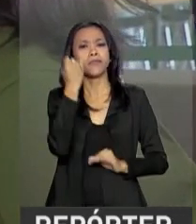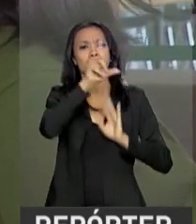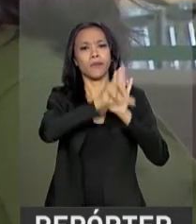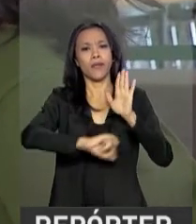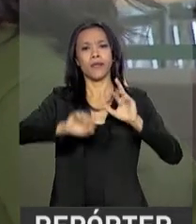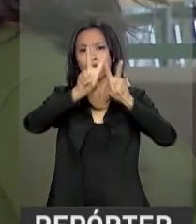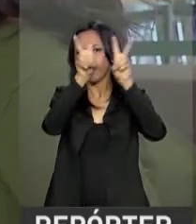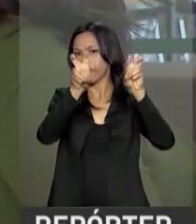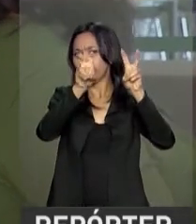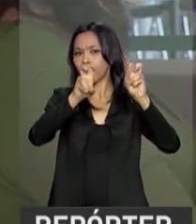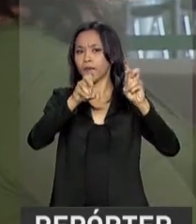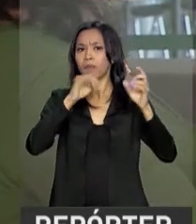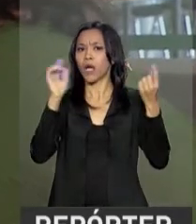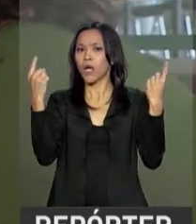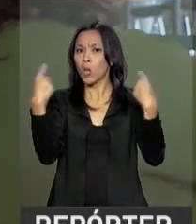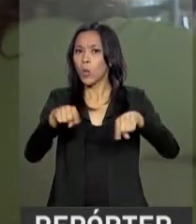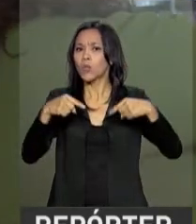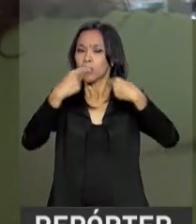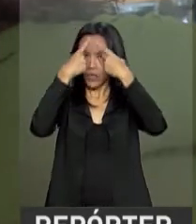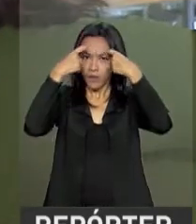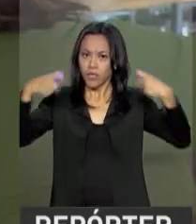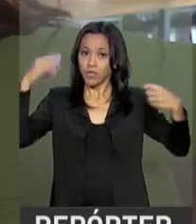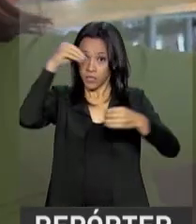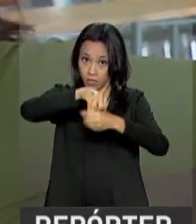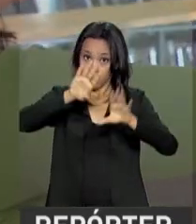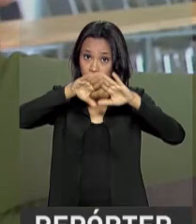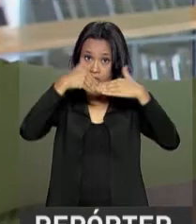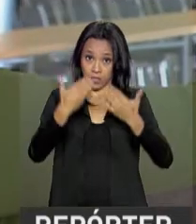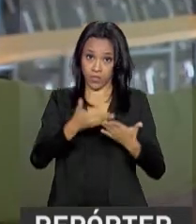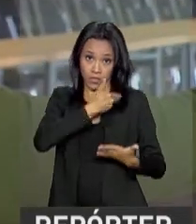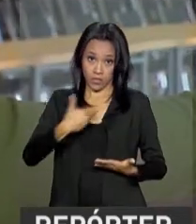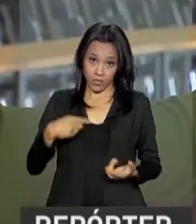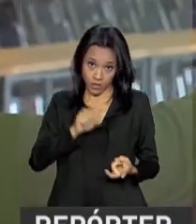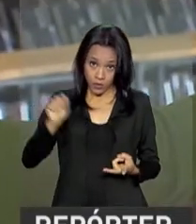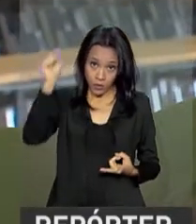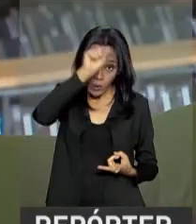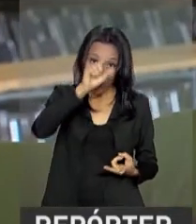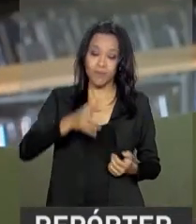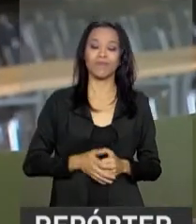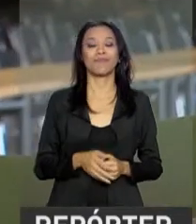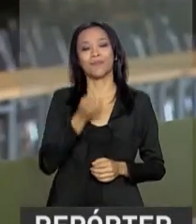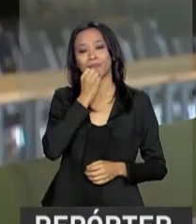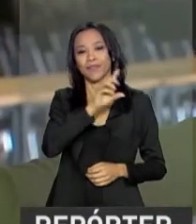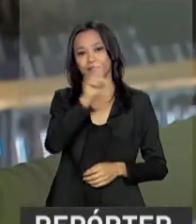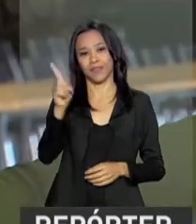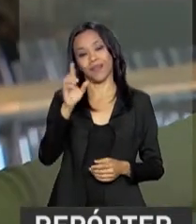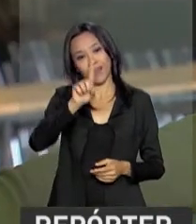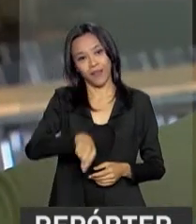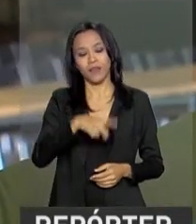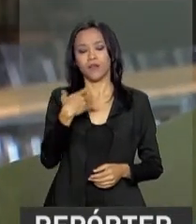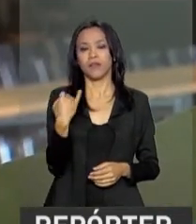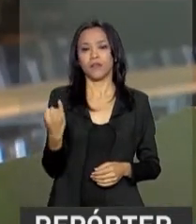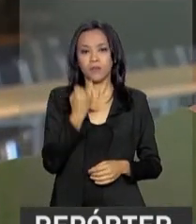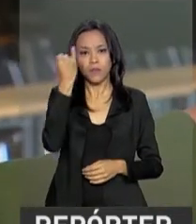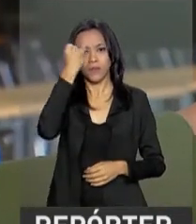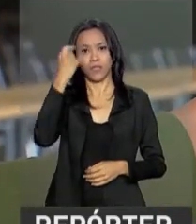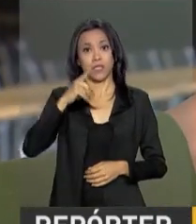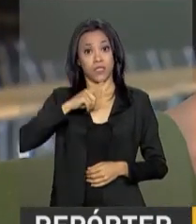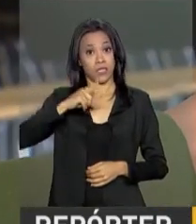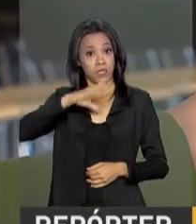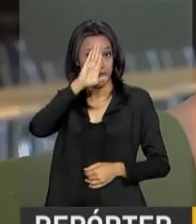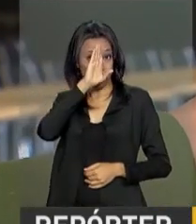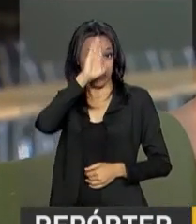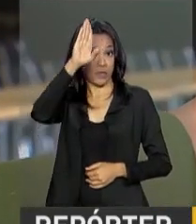sobre combate à violência dentro das escolas? Bom dia, Márcia. É muito importante a gente ter como prerrogativa